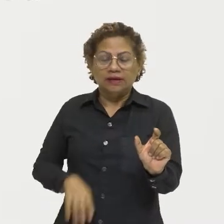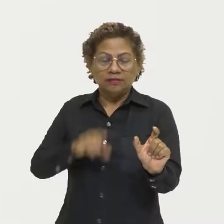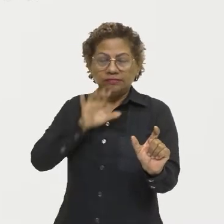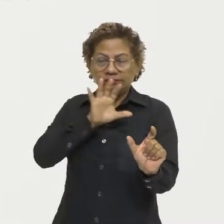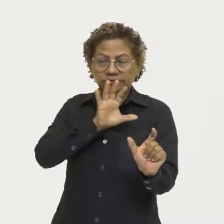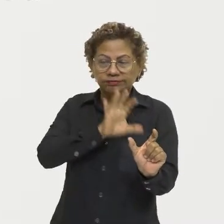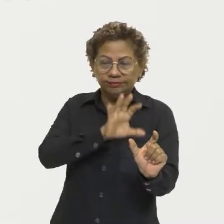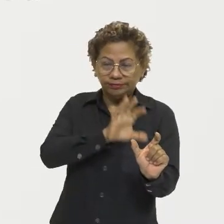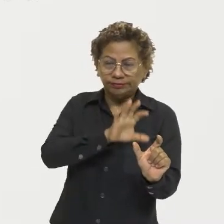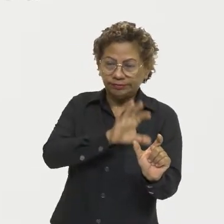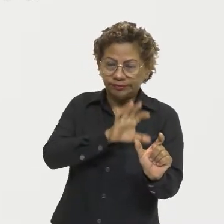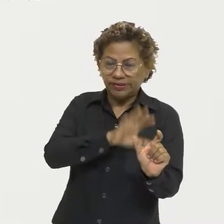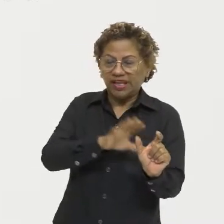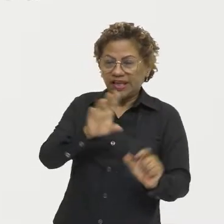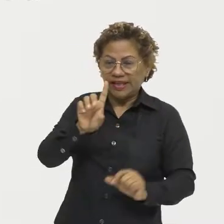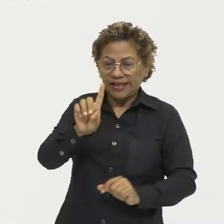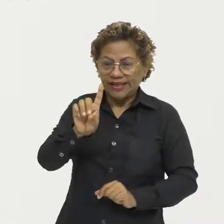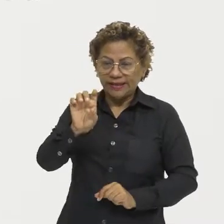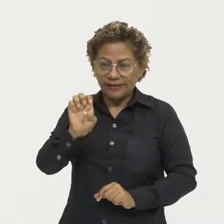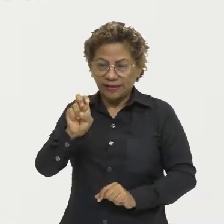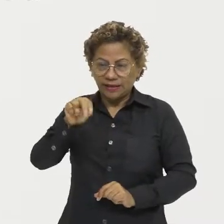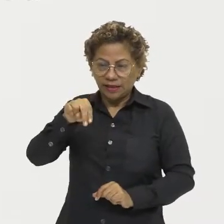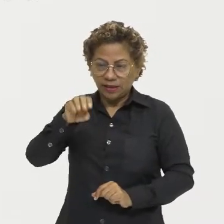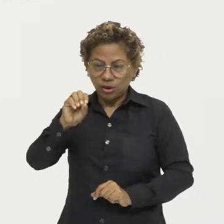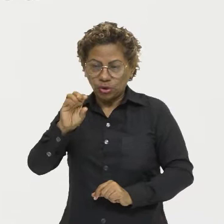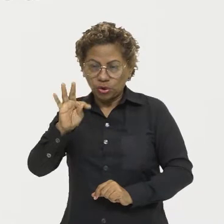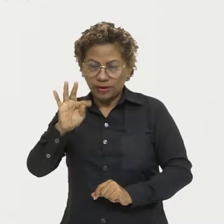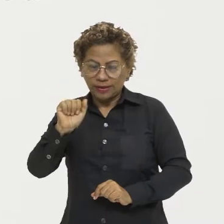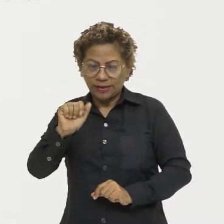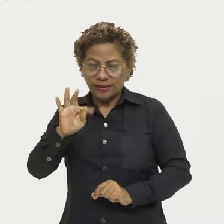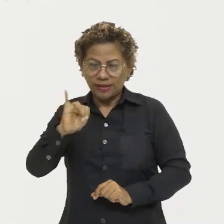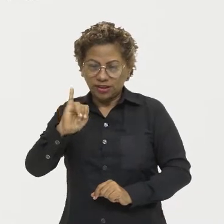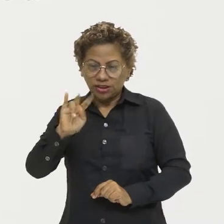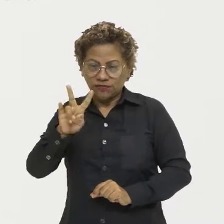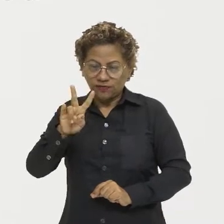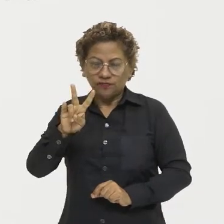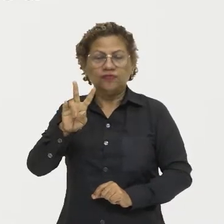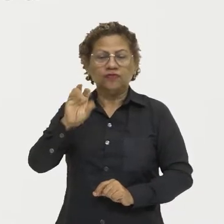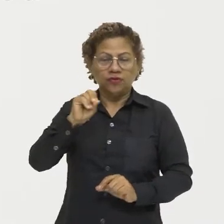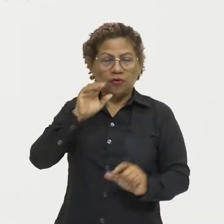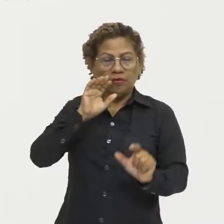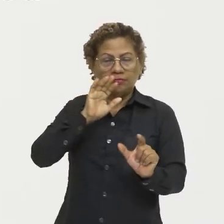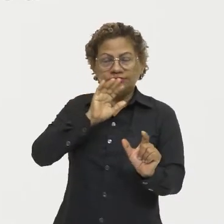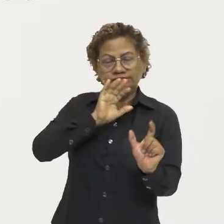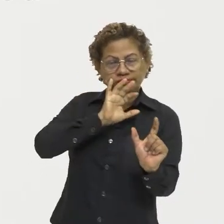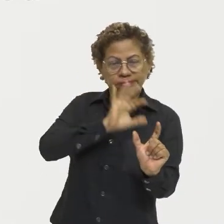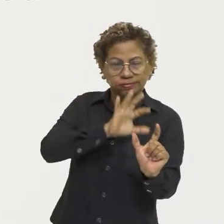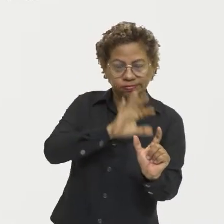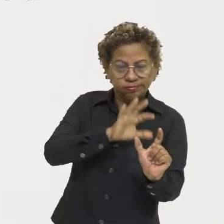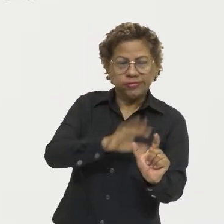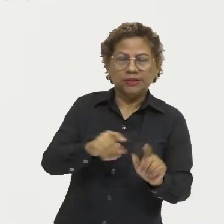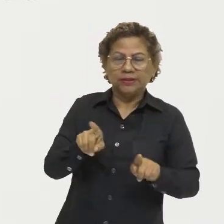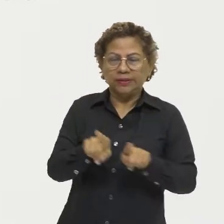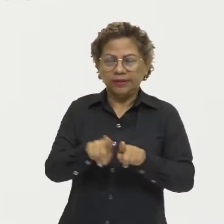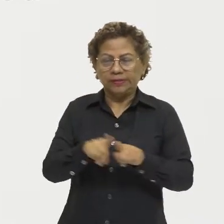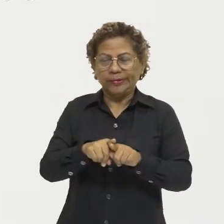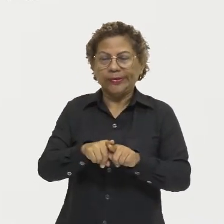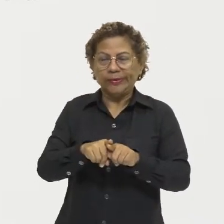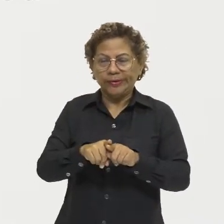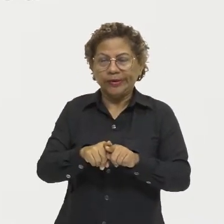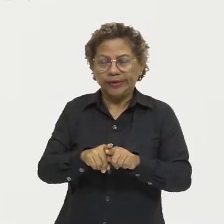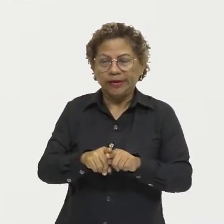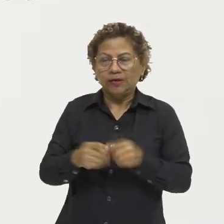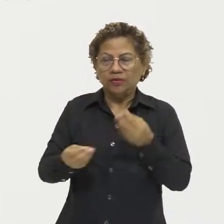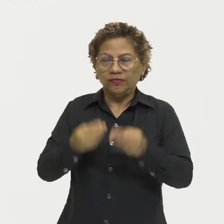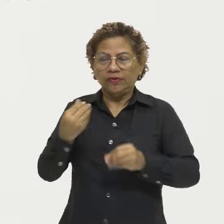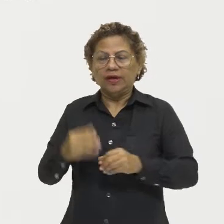a preocupação, né, dessa função referencial é a transmissão da informação, né?